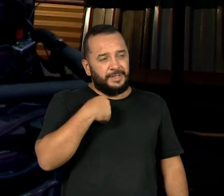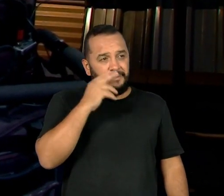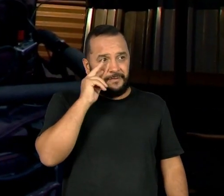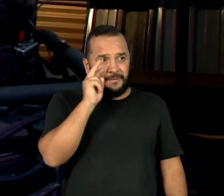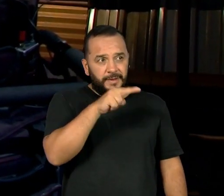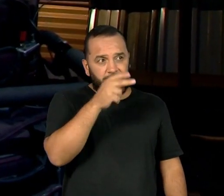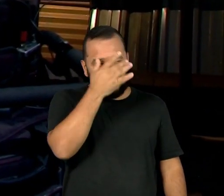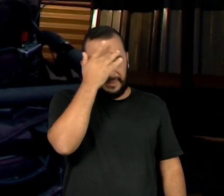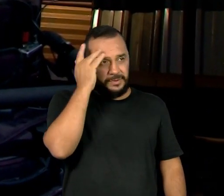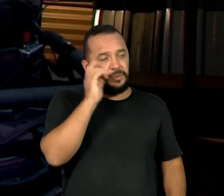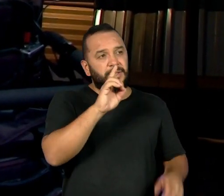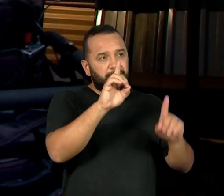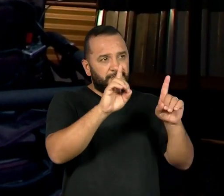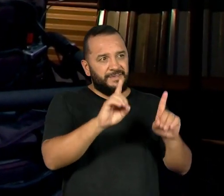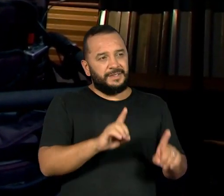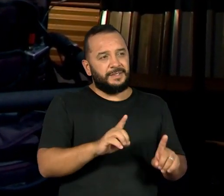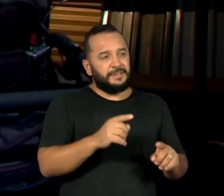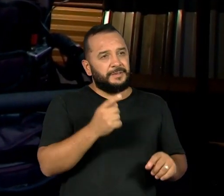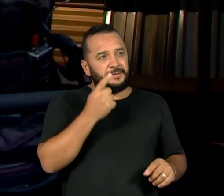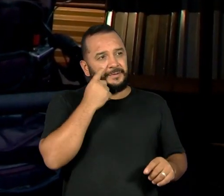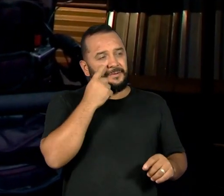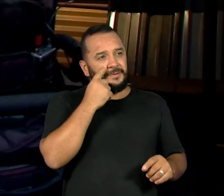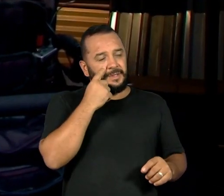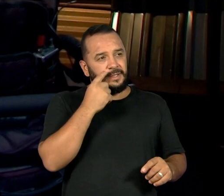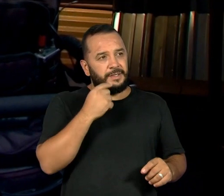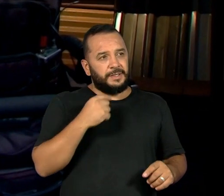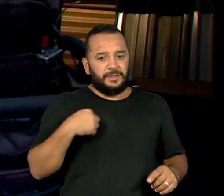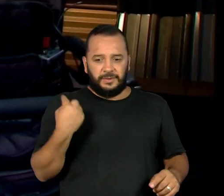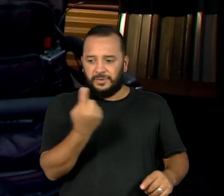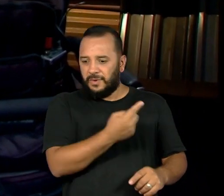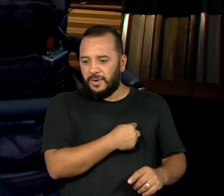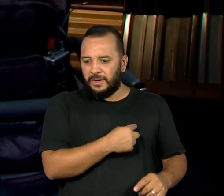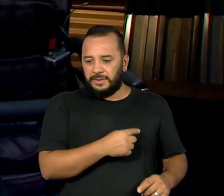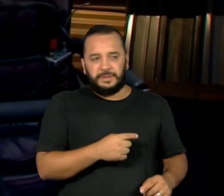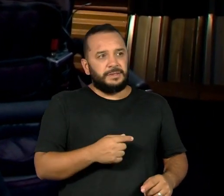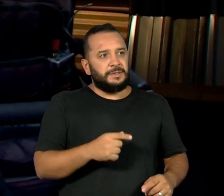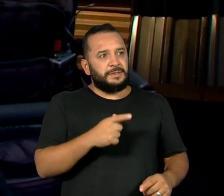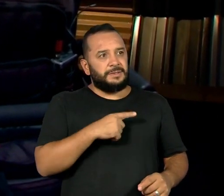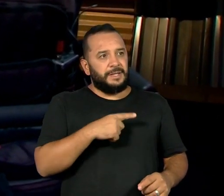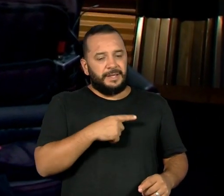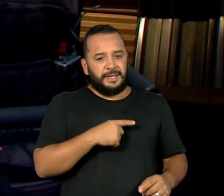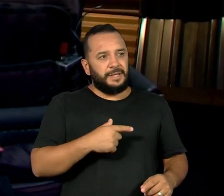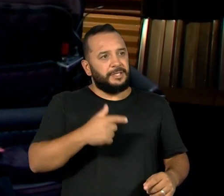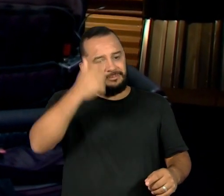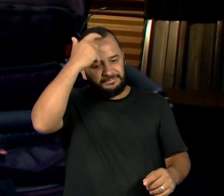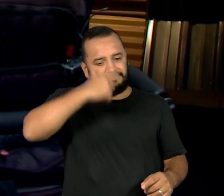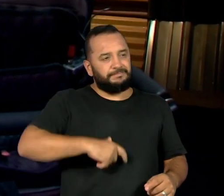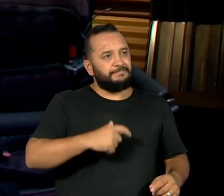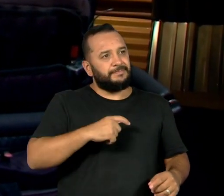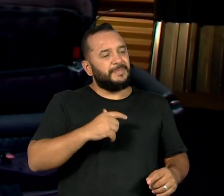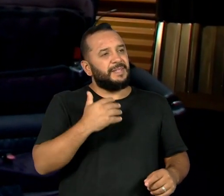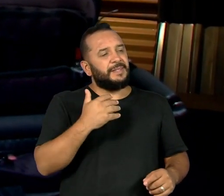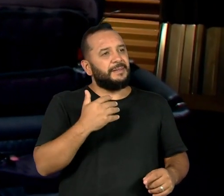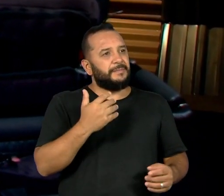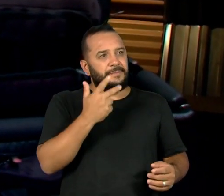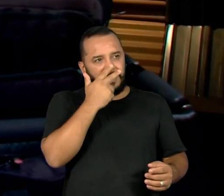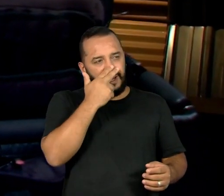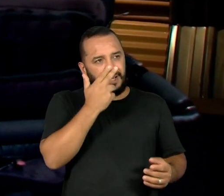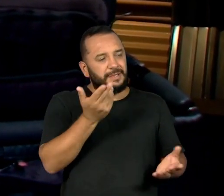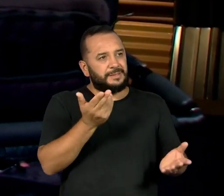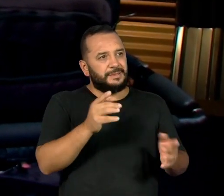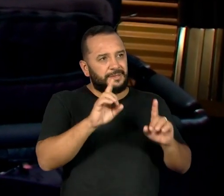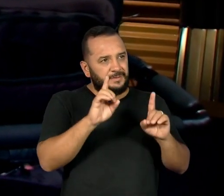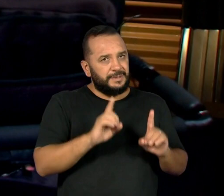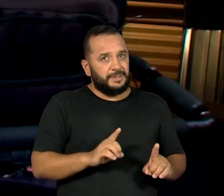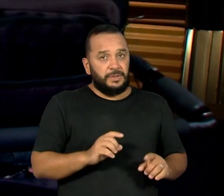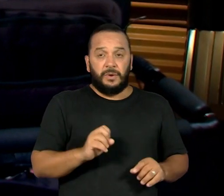pessoas com deficiência e ver que todos nós somos pessoas com alguma deficiência, né? Ou nos